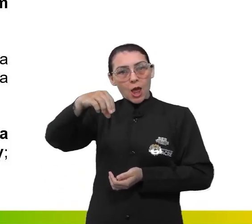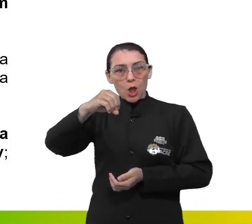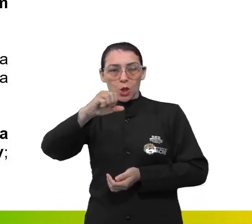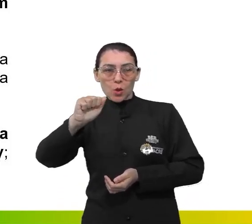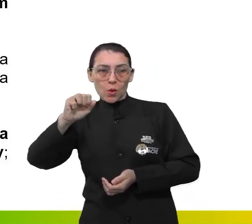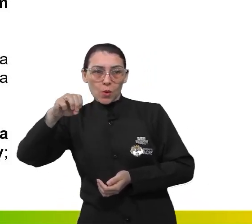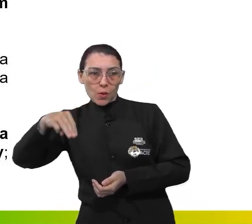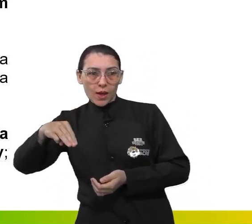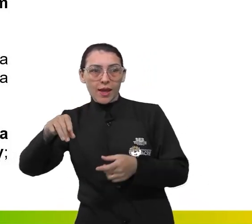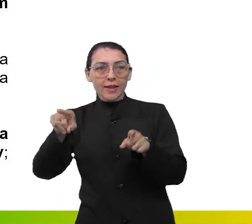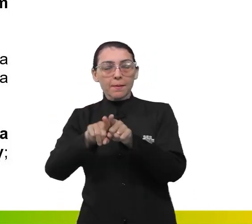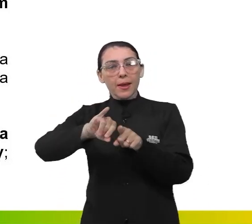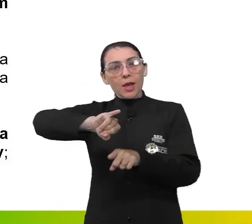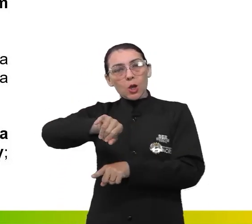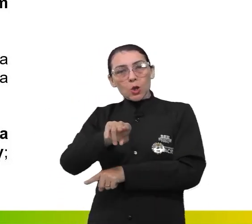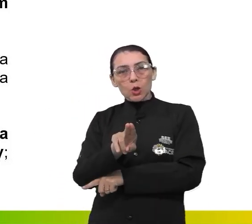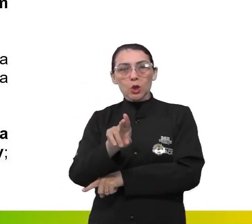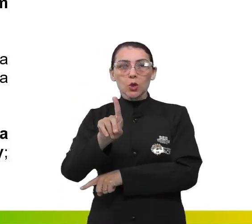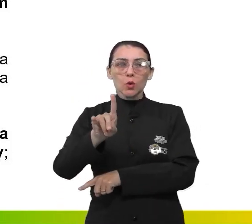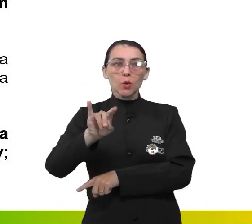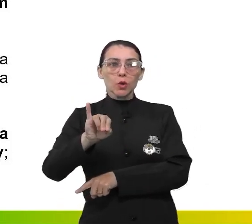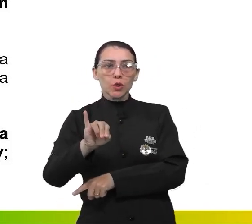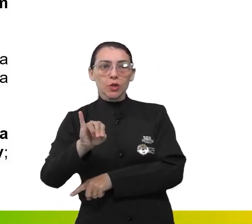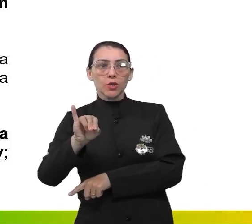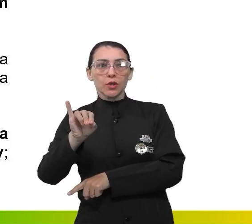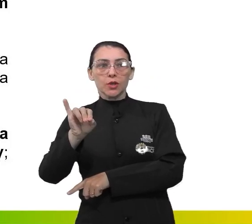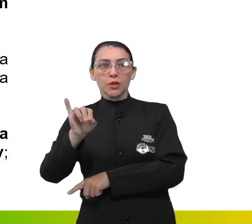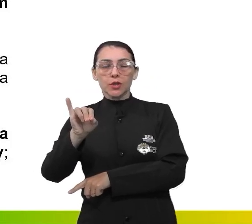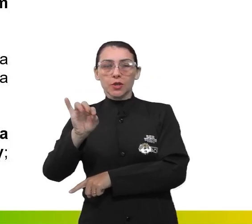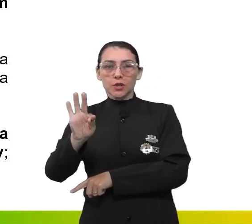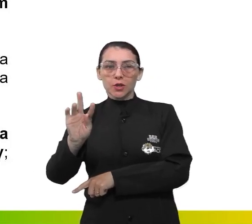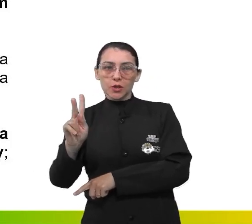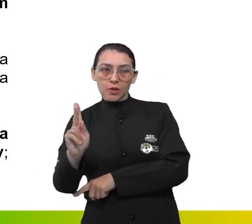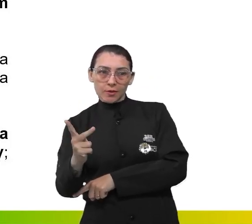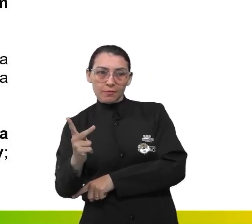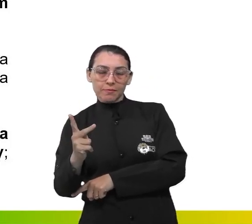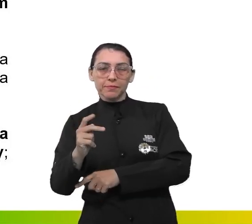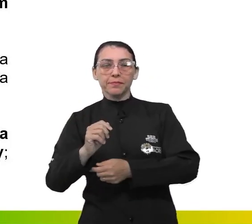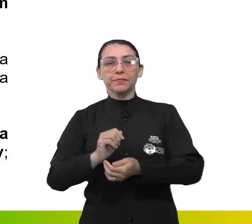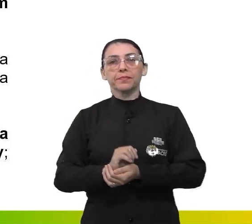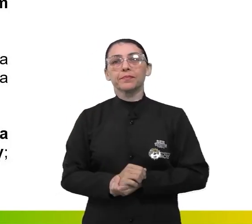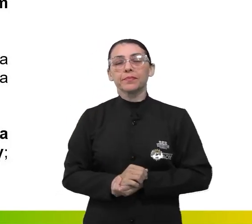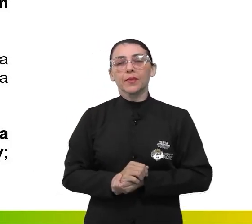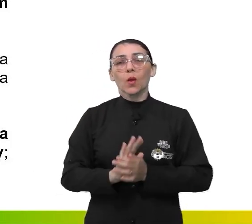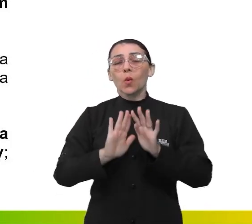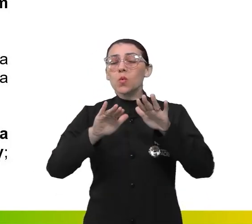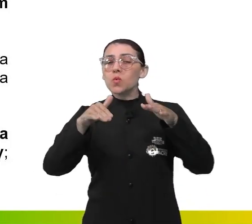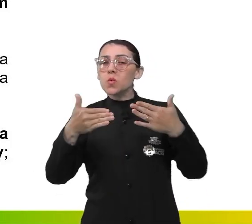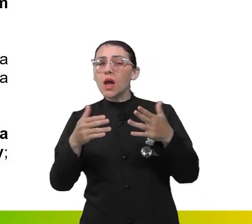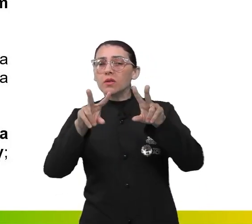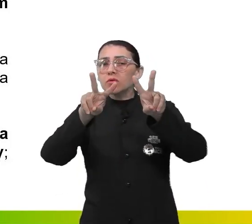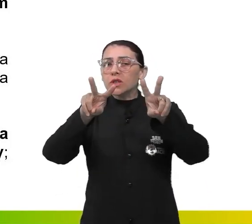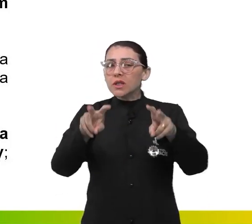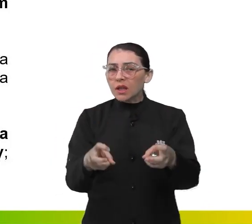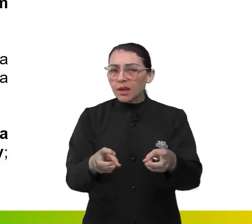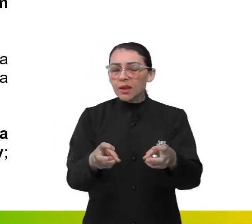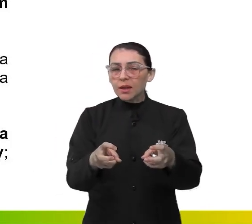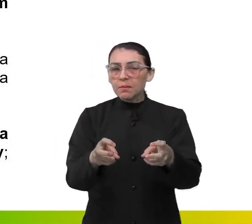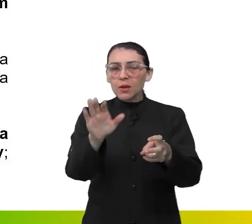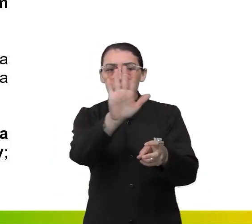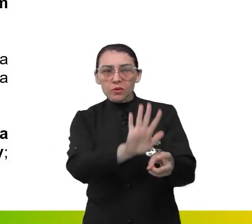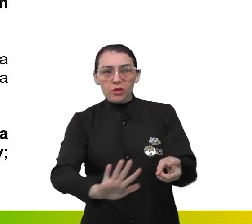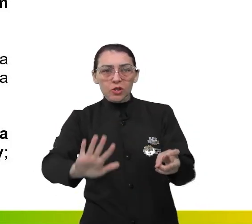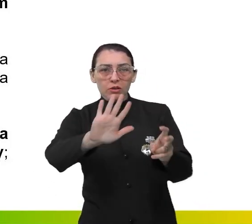George Habermas, né? Chomsky e Butler. Então, quais são os temas, em